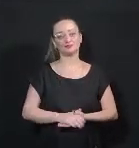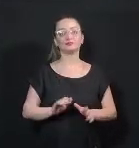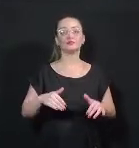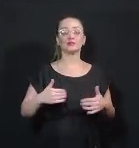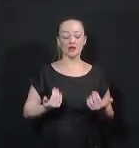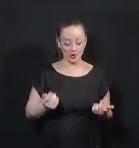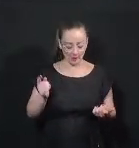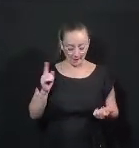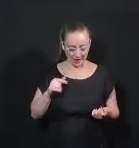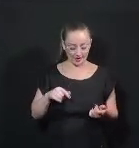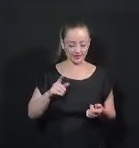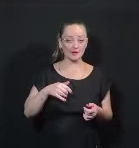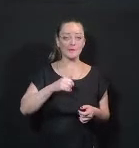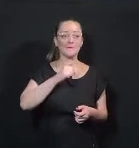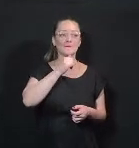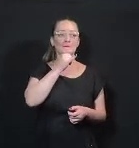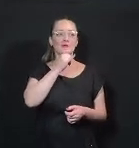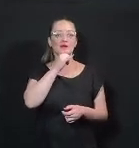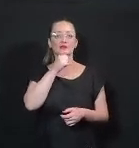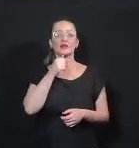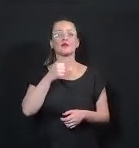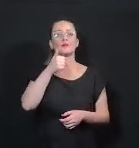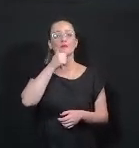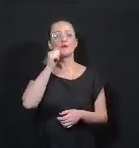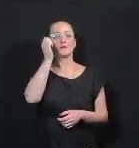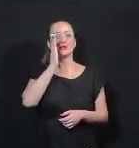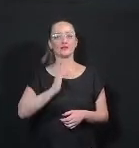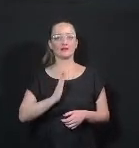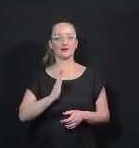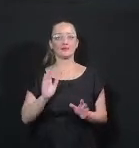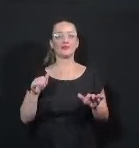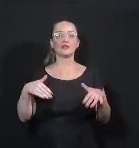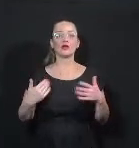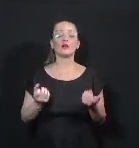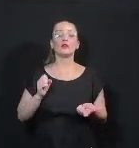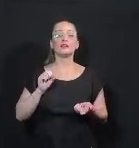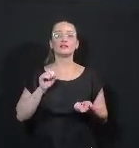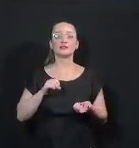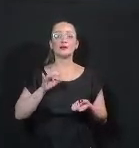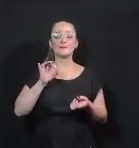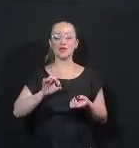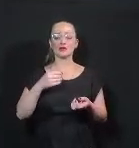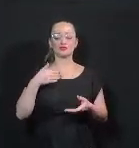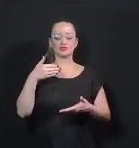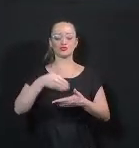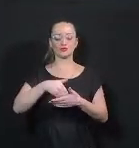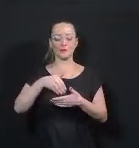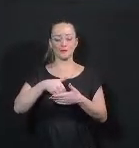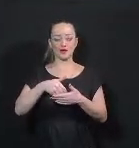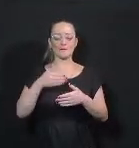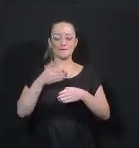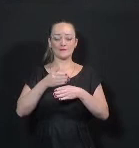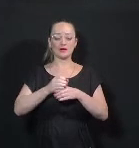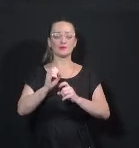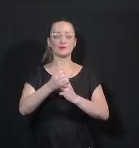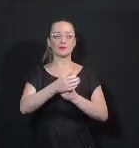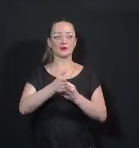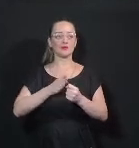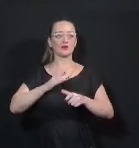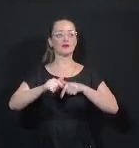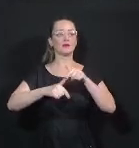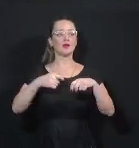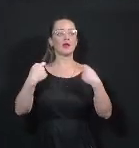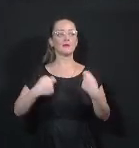caso, por exemplo, das mulheres brasileiras. Então, se estamos mesmo numa democracia, temos que trabalhar para que